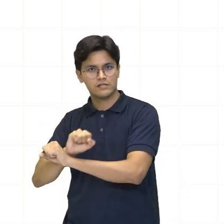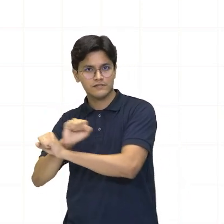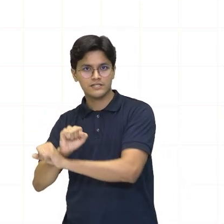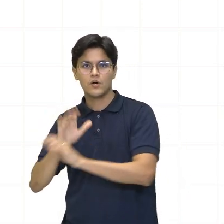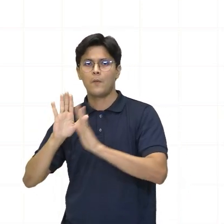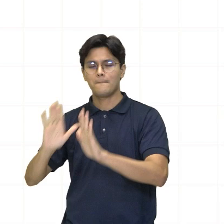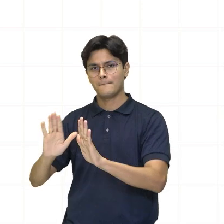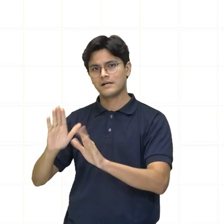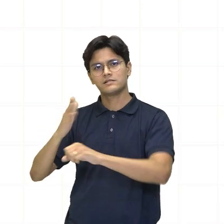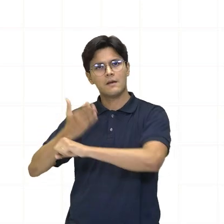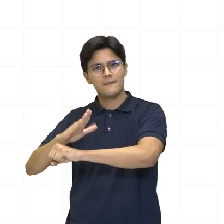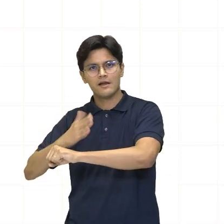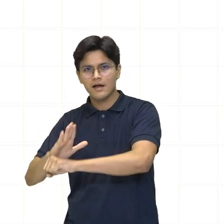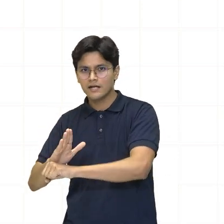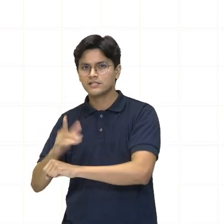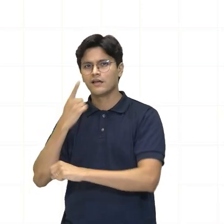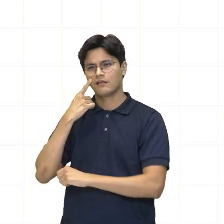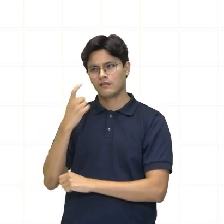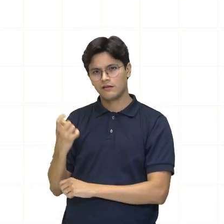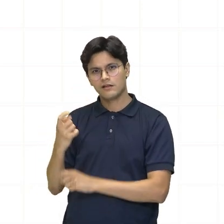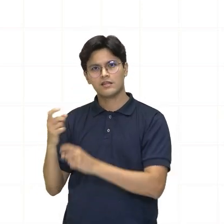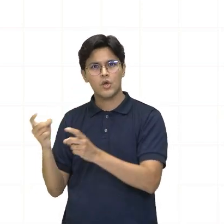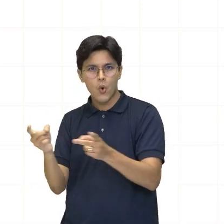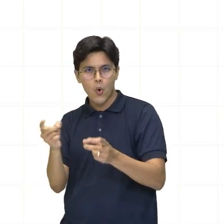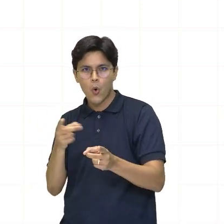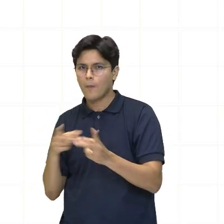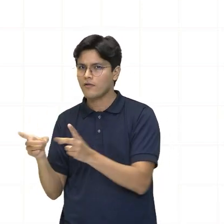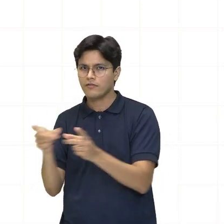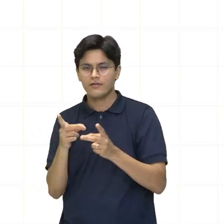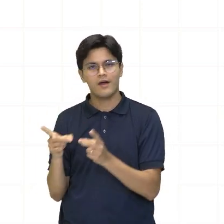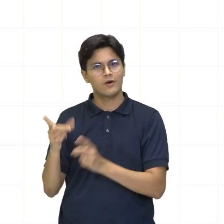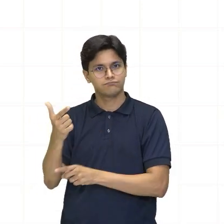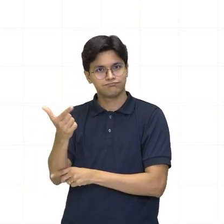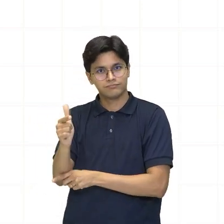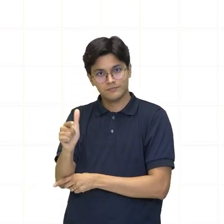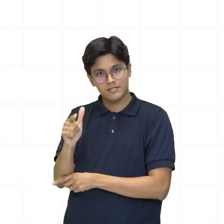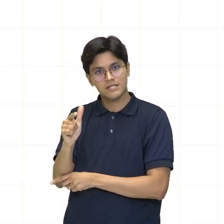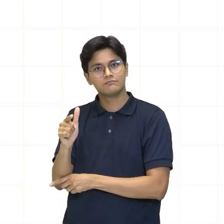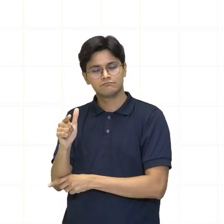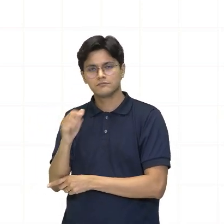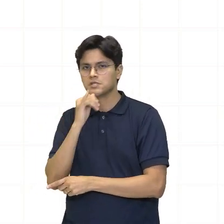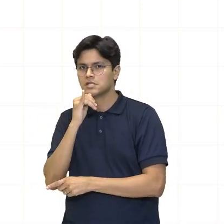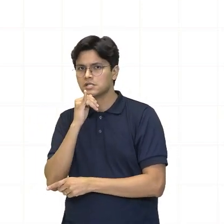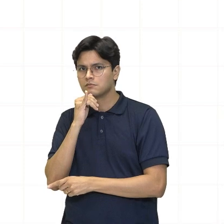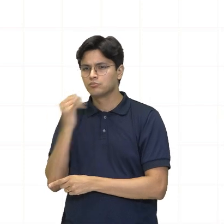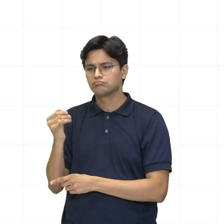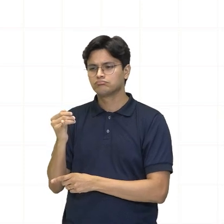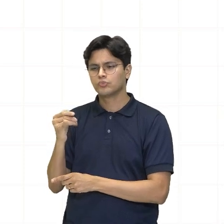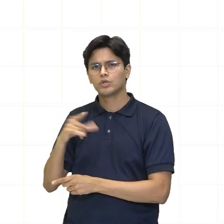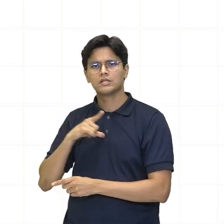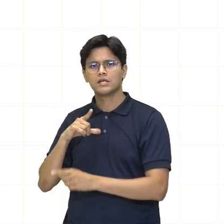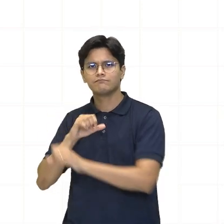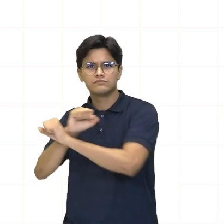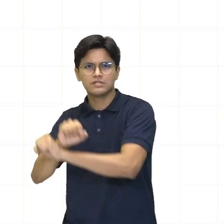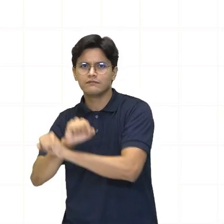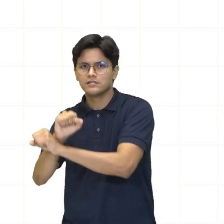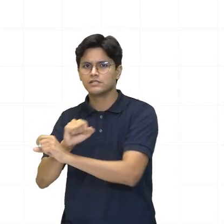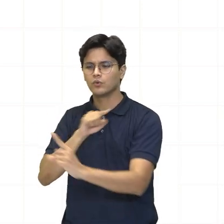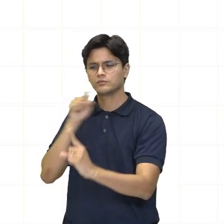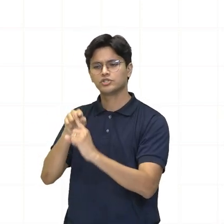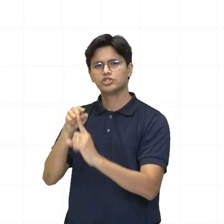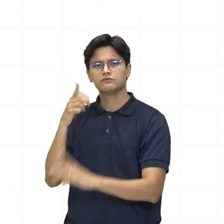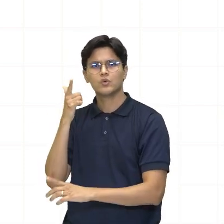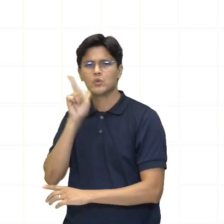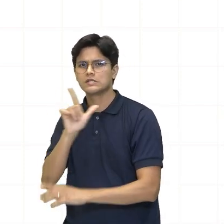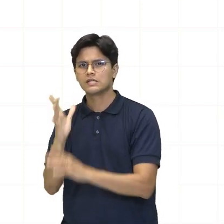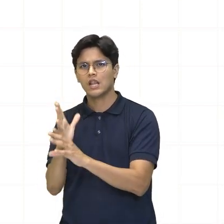prática utilizada na África, mas não visava enriquecimento. E nesse contexto, vamos observar